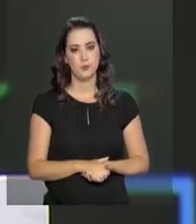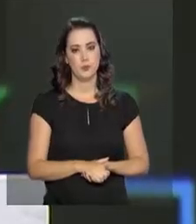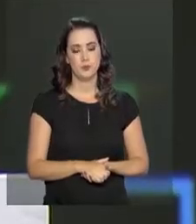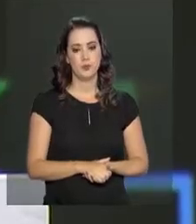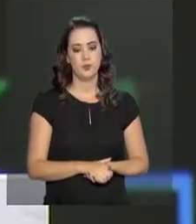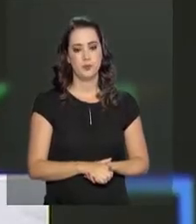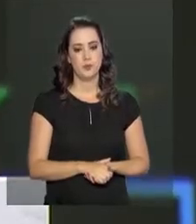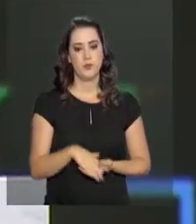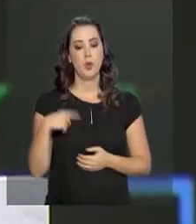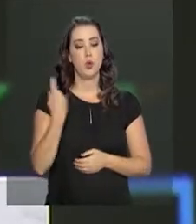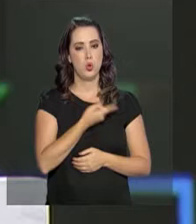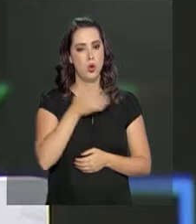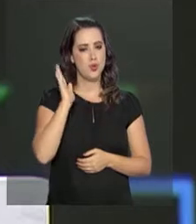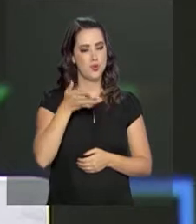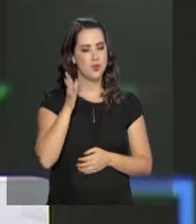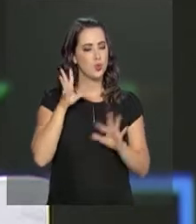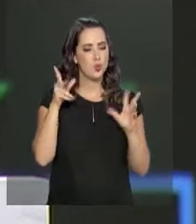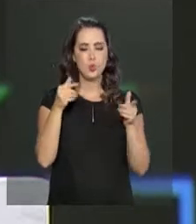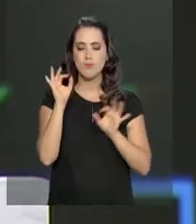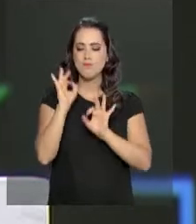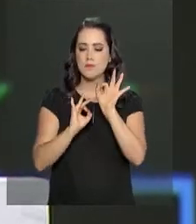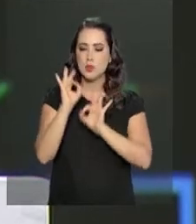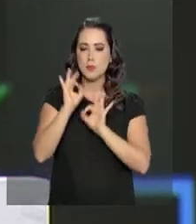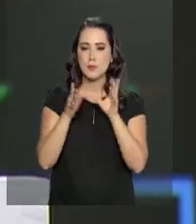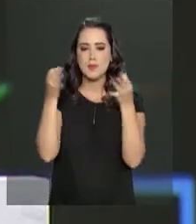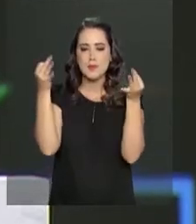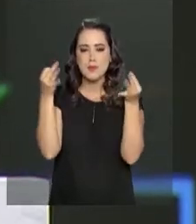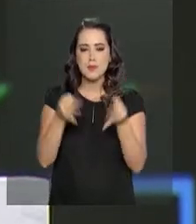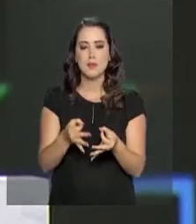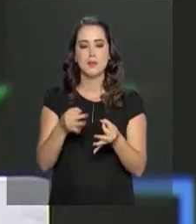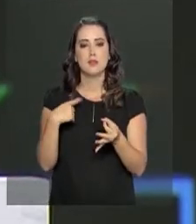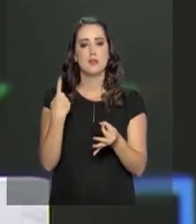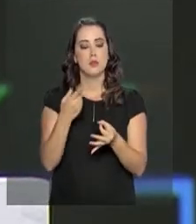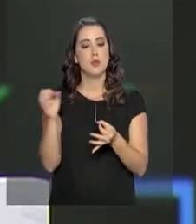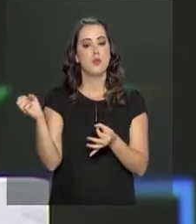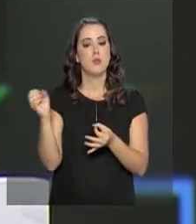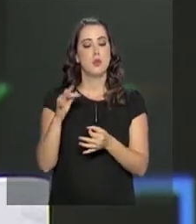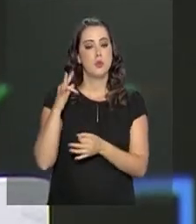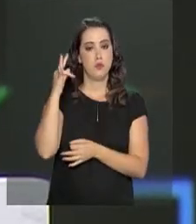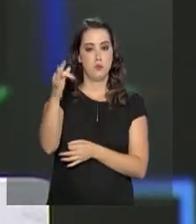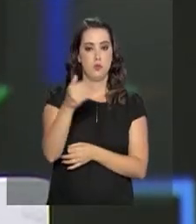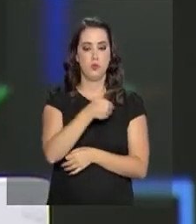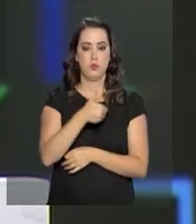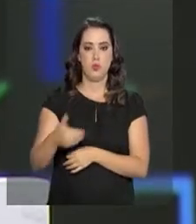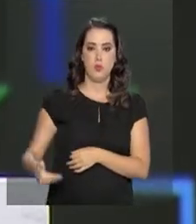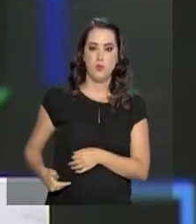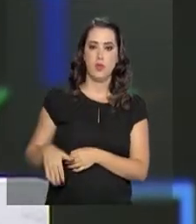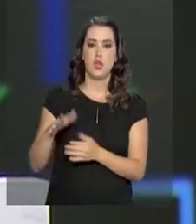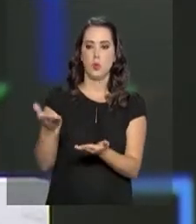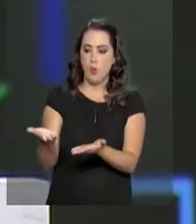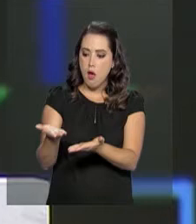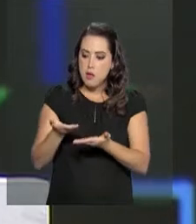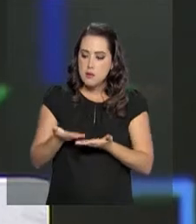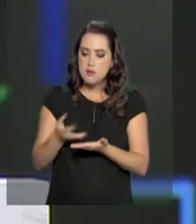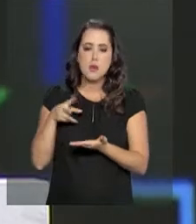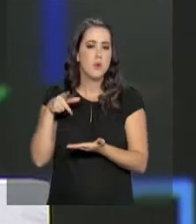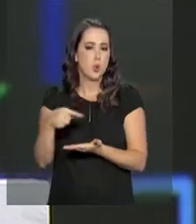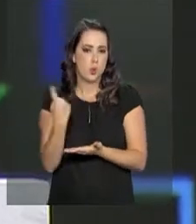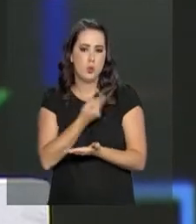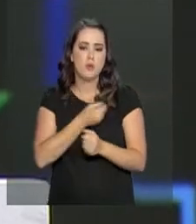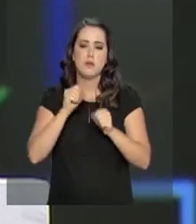nós já estamos com tudo formatado para que o próximo governo receba tudo aquilo que nós